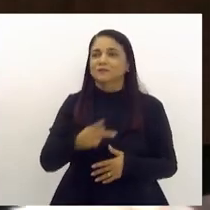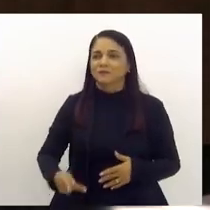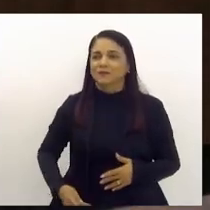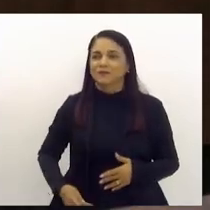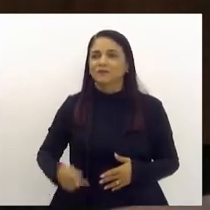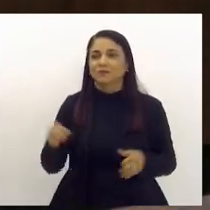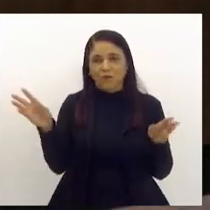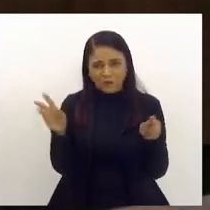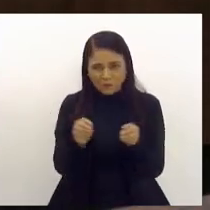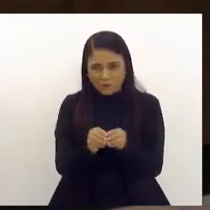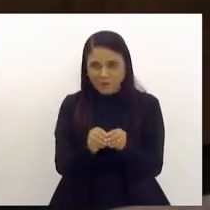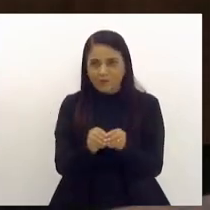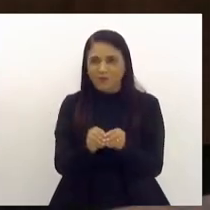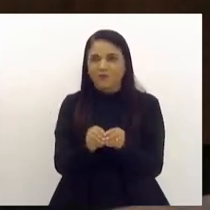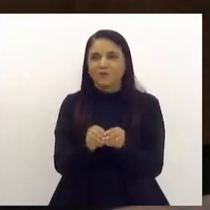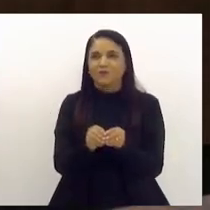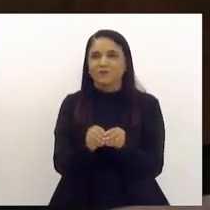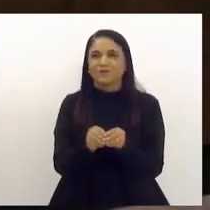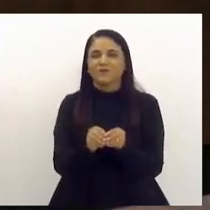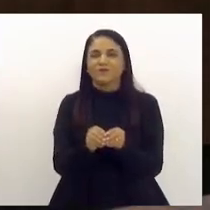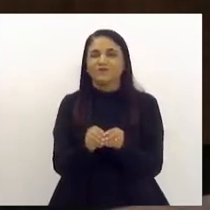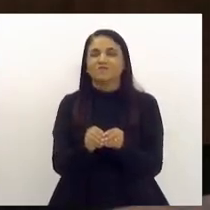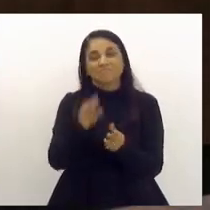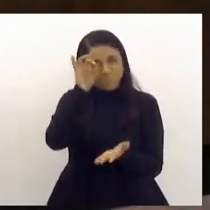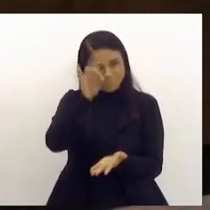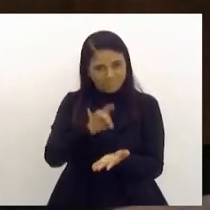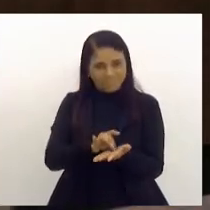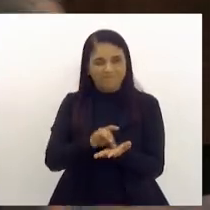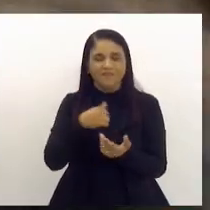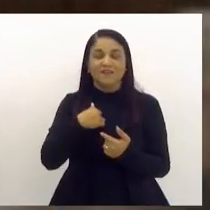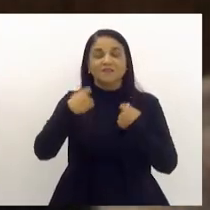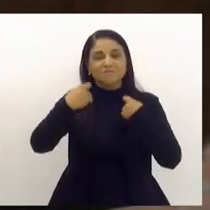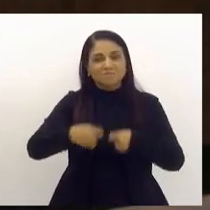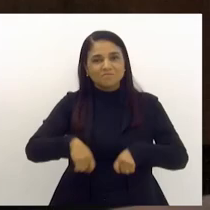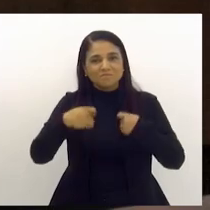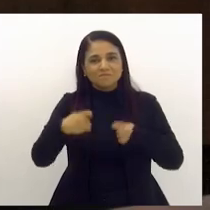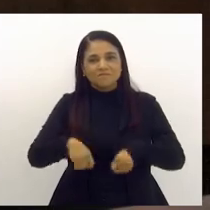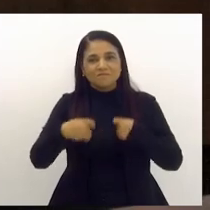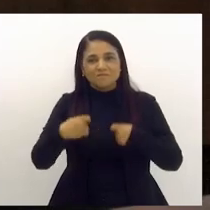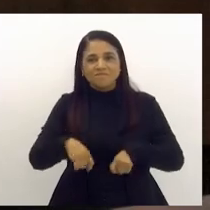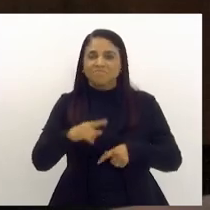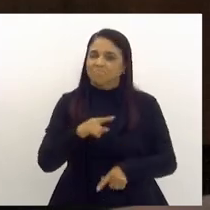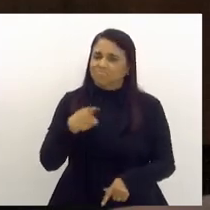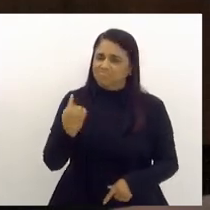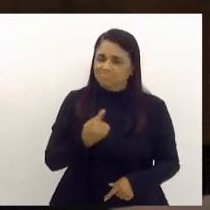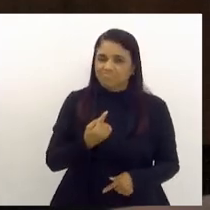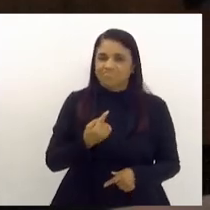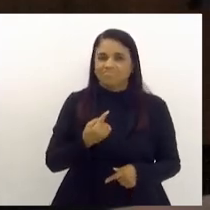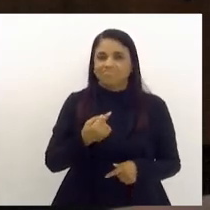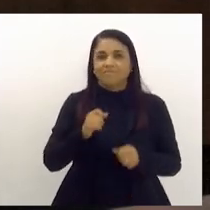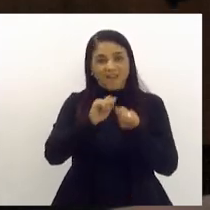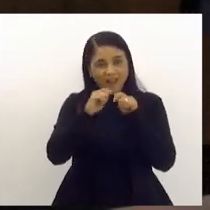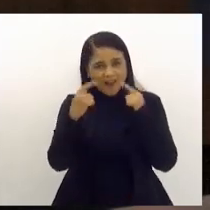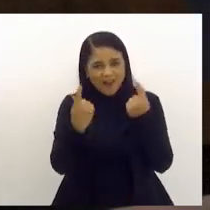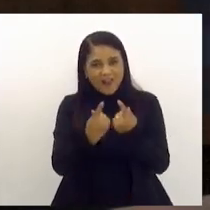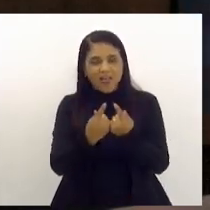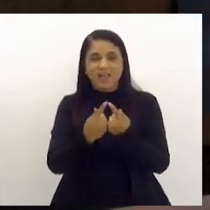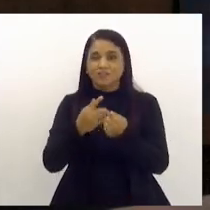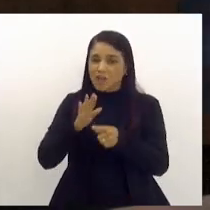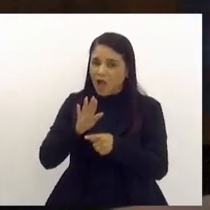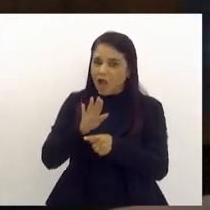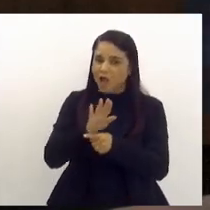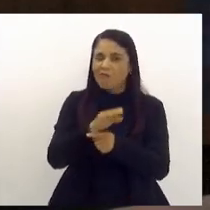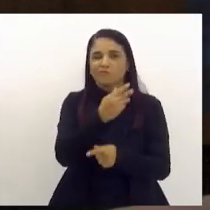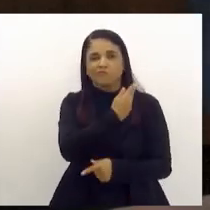estou concluindo. Concluindo para valer. Nós precisamos... A Alerj tem ajudado o governo